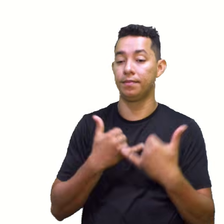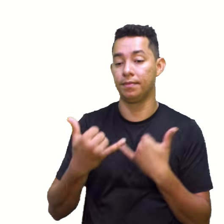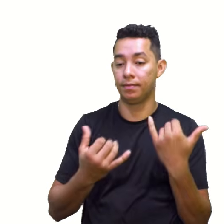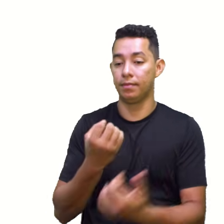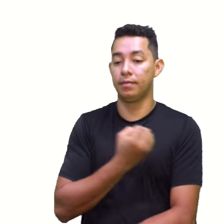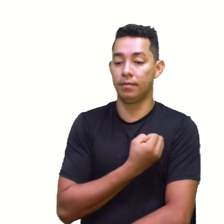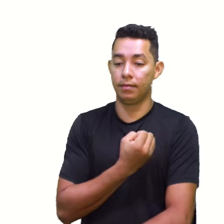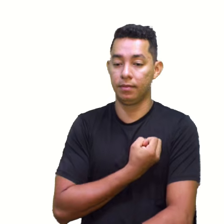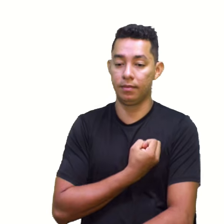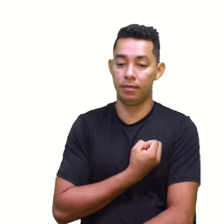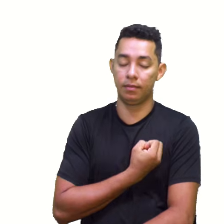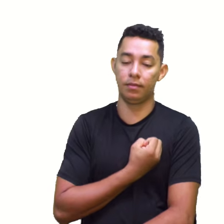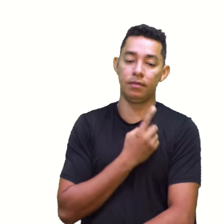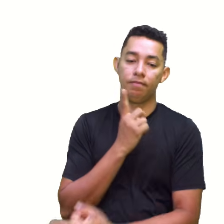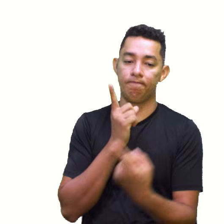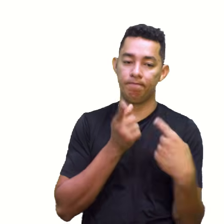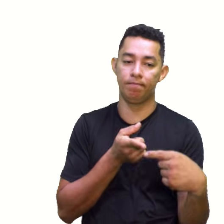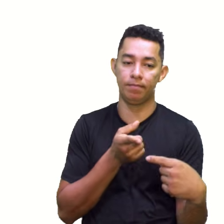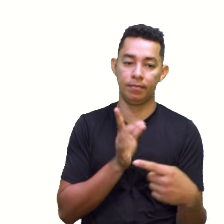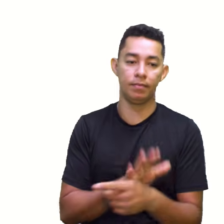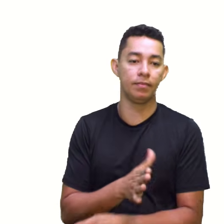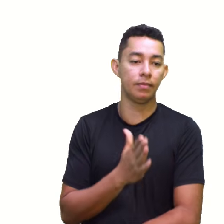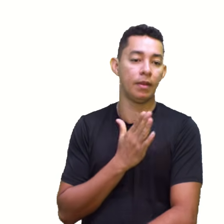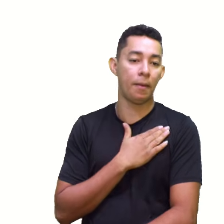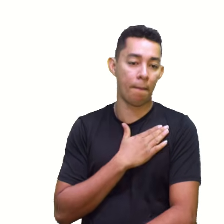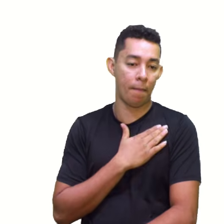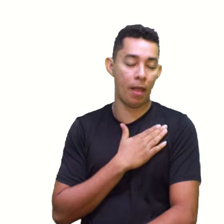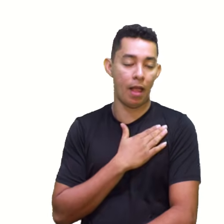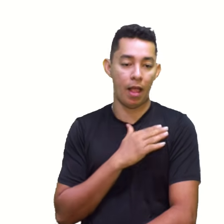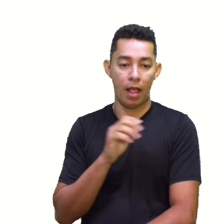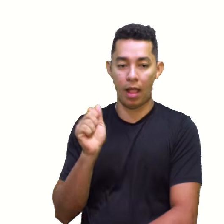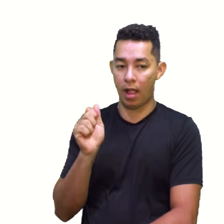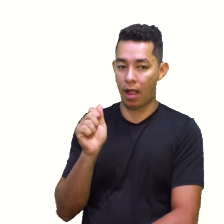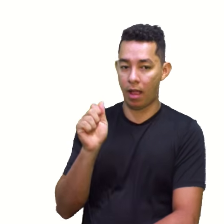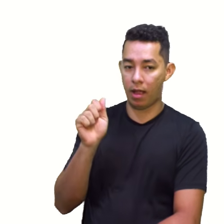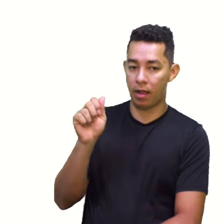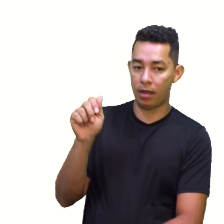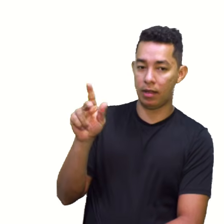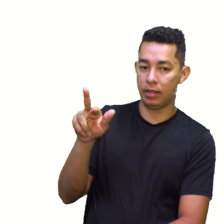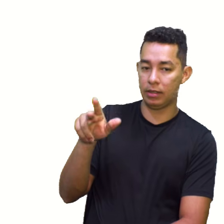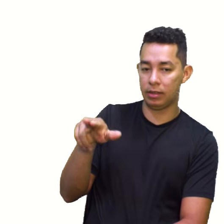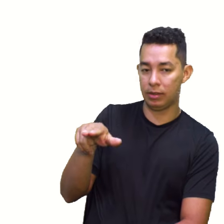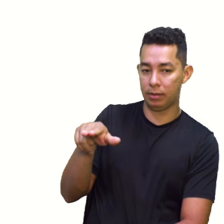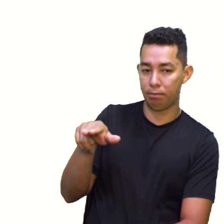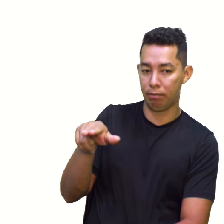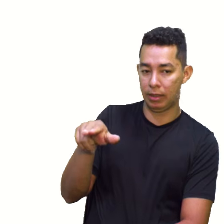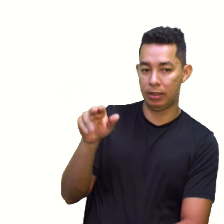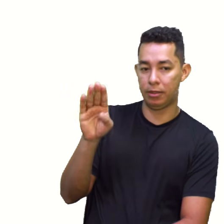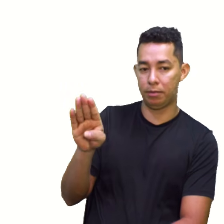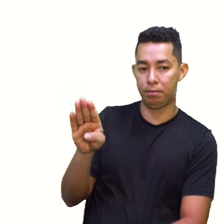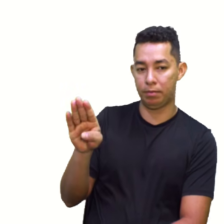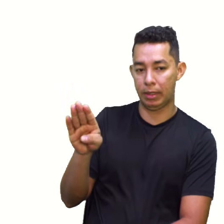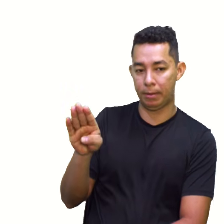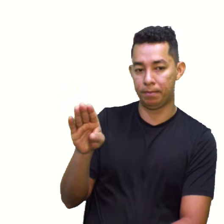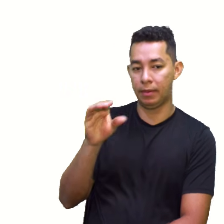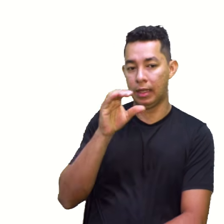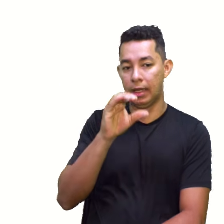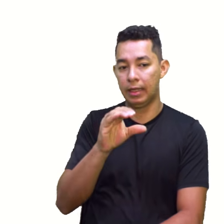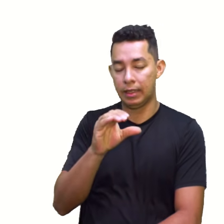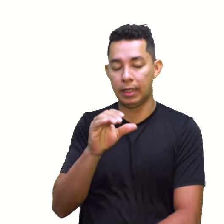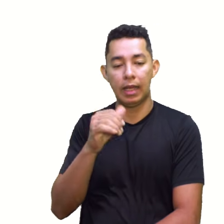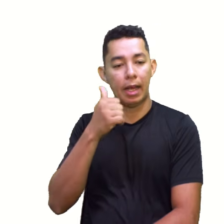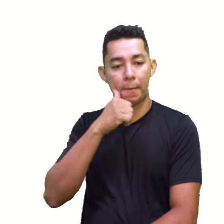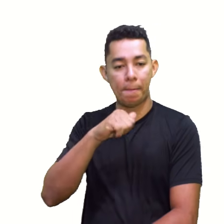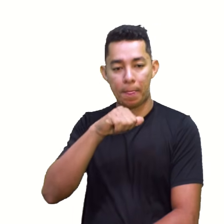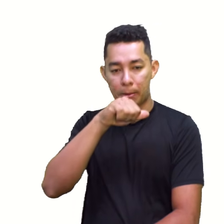Brincando com os números, aquele desafio. A é irmão de B, então aqui são irmãos. C é